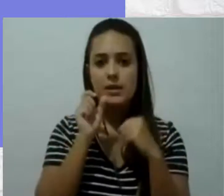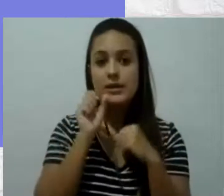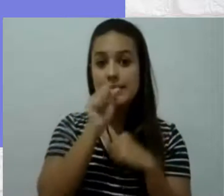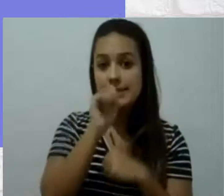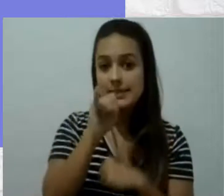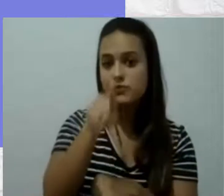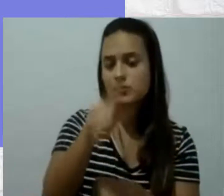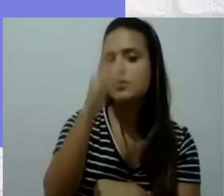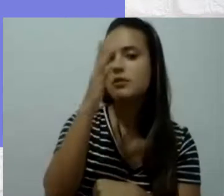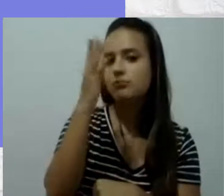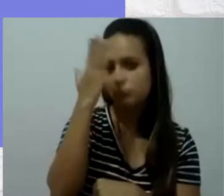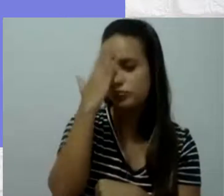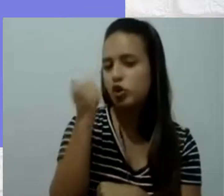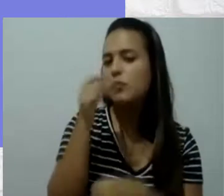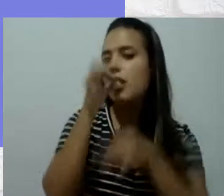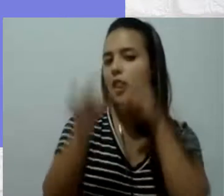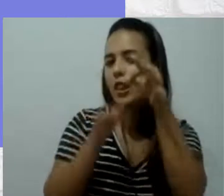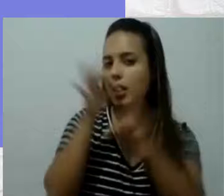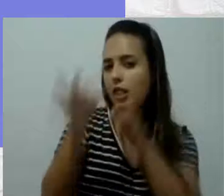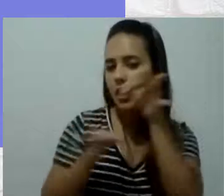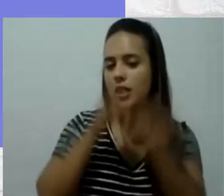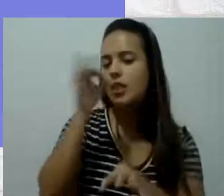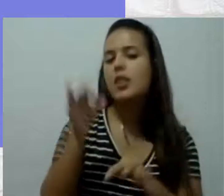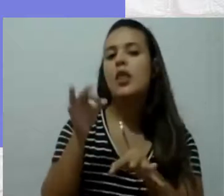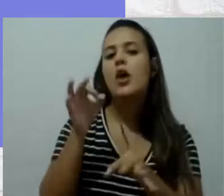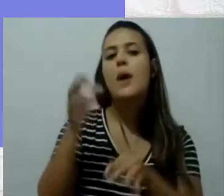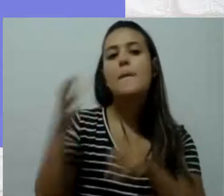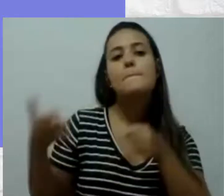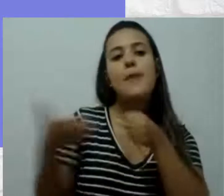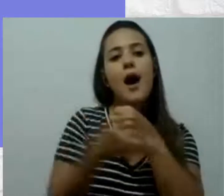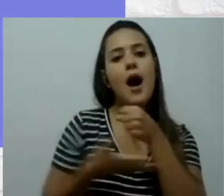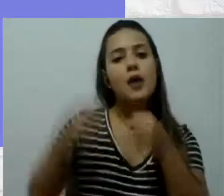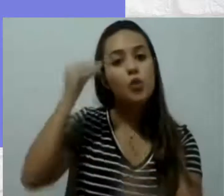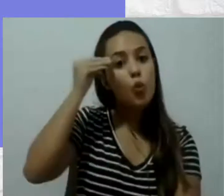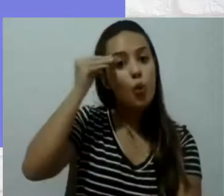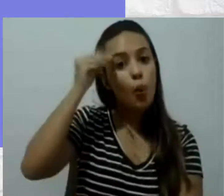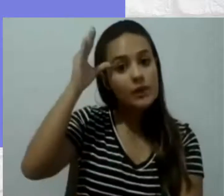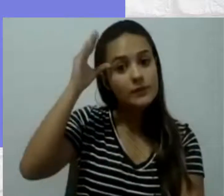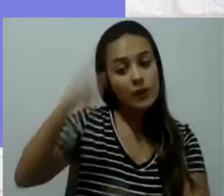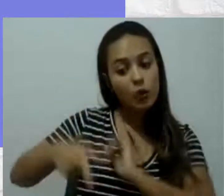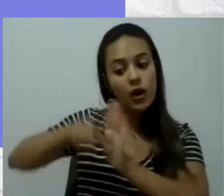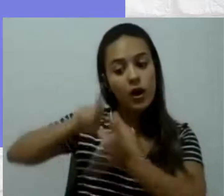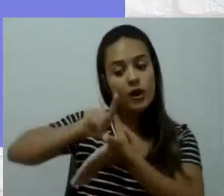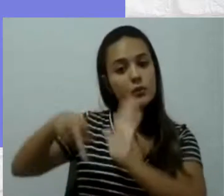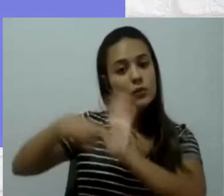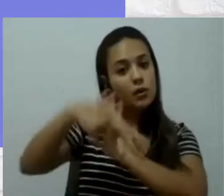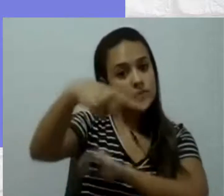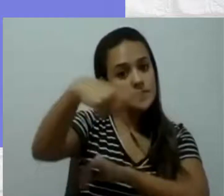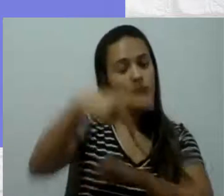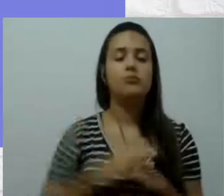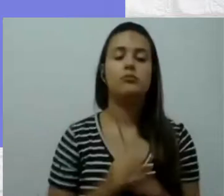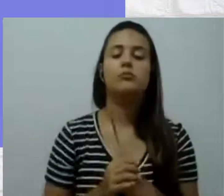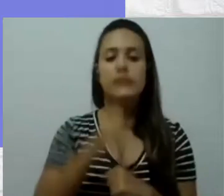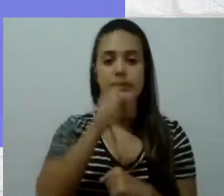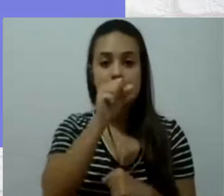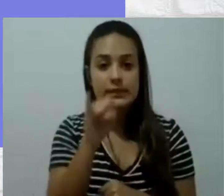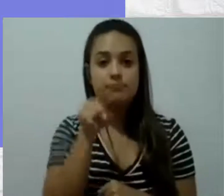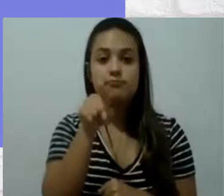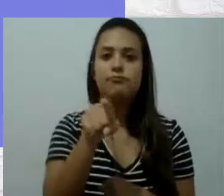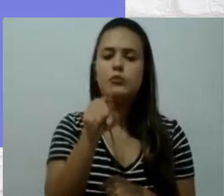vai ver se você soube argumentar com base em conhecimentos prévios de